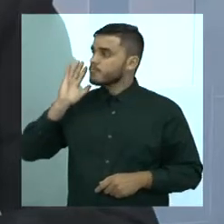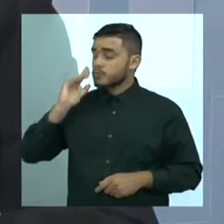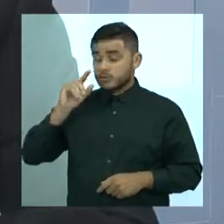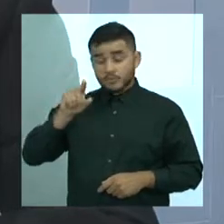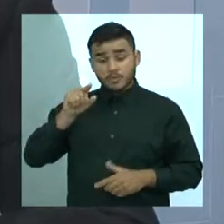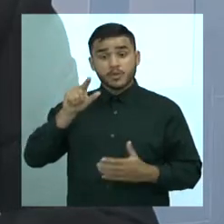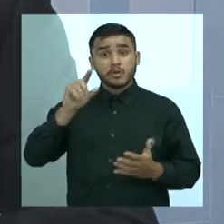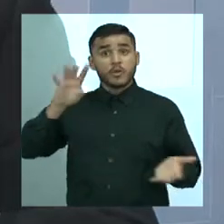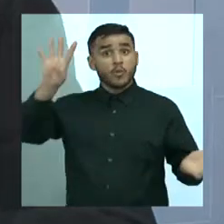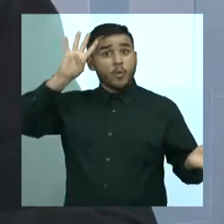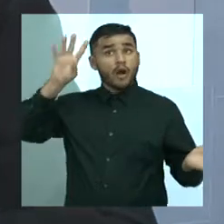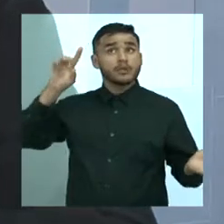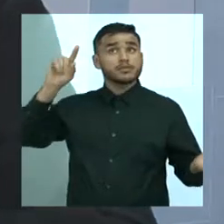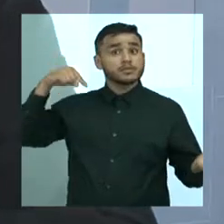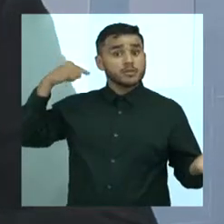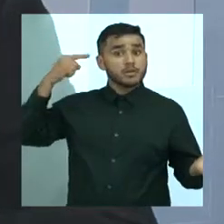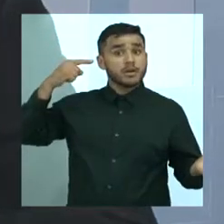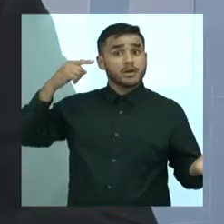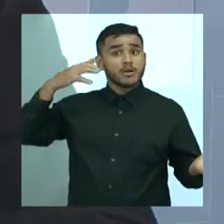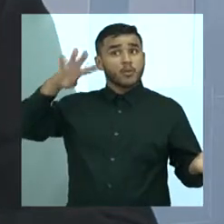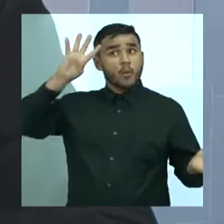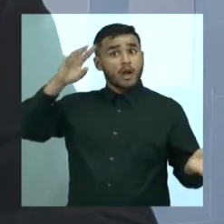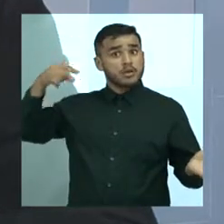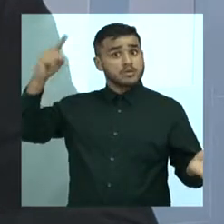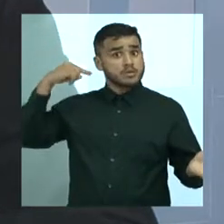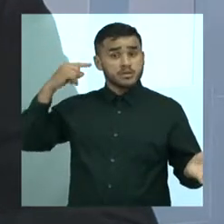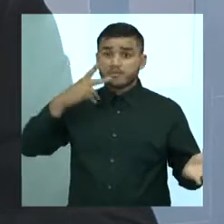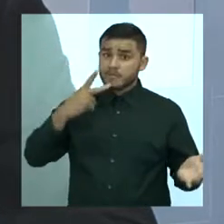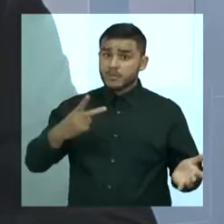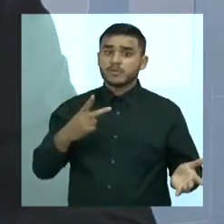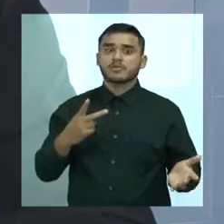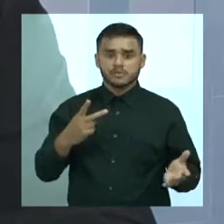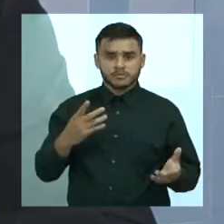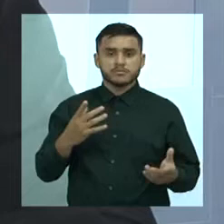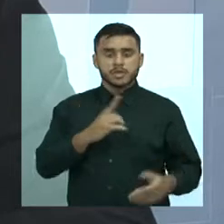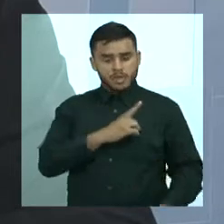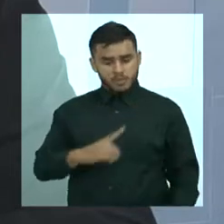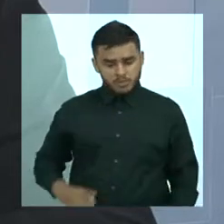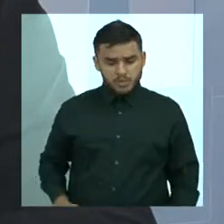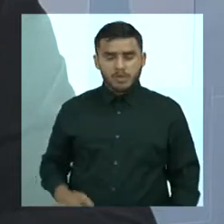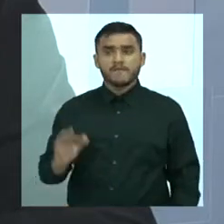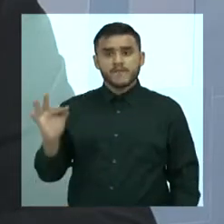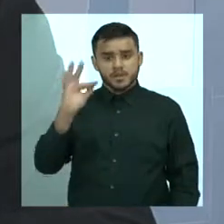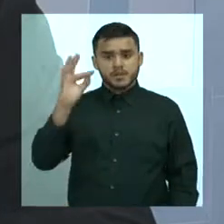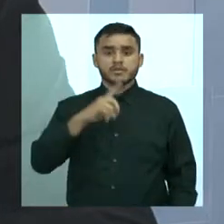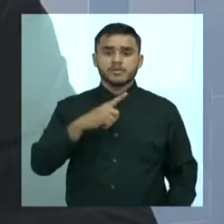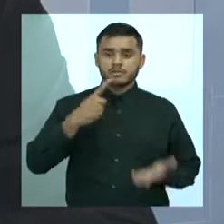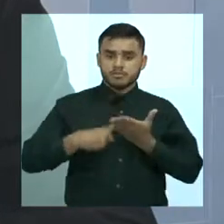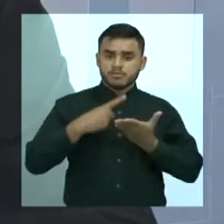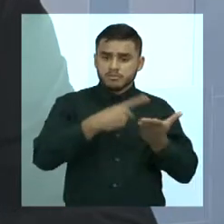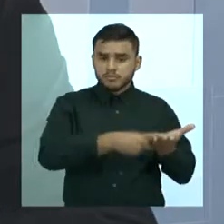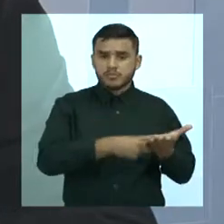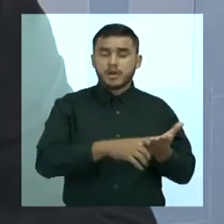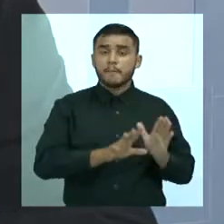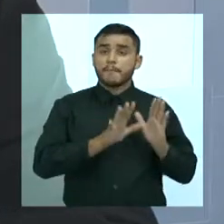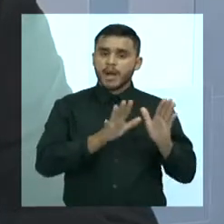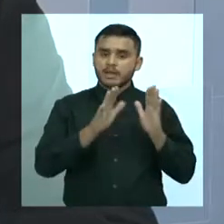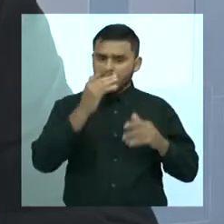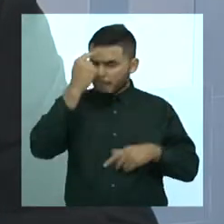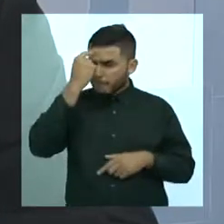do Nordeste trouxe uma matéria dizendo que muitos parlamentares confirmaram que houve a reunião com o Planalto, mas